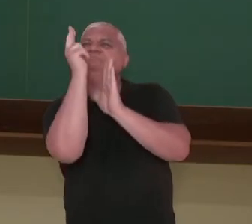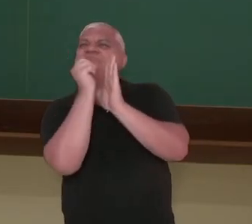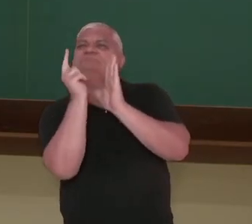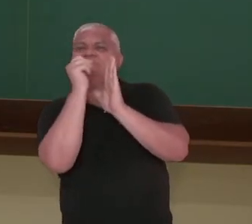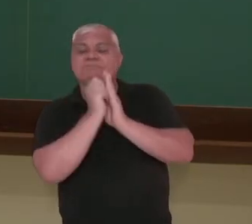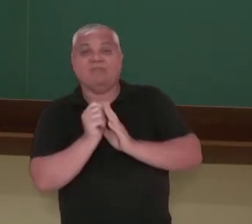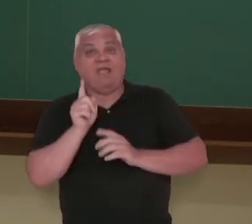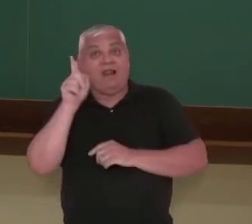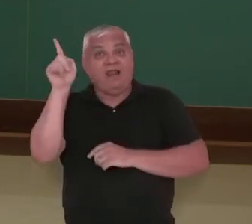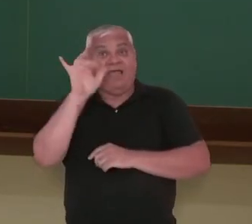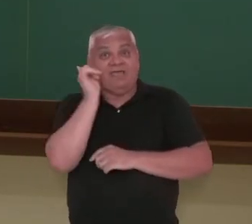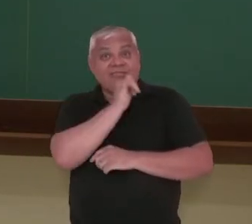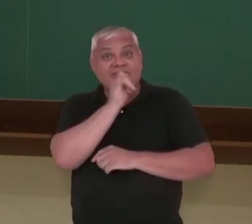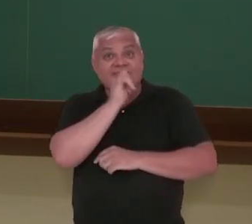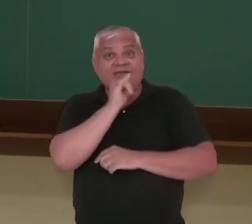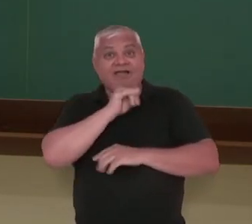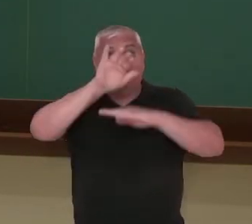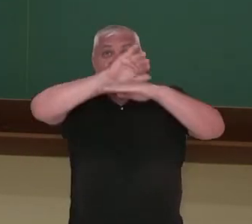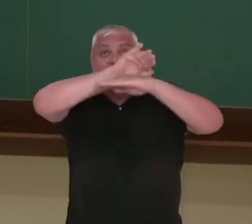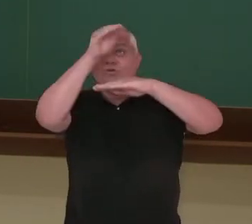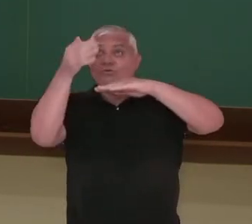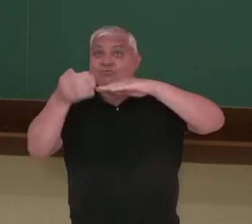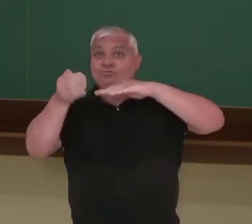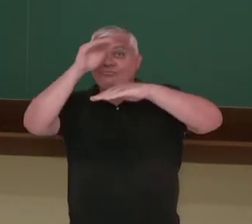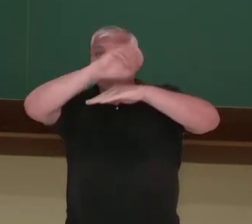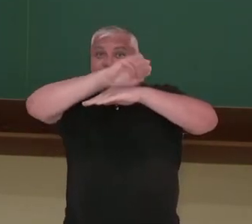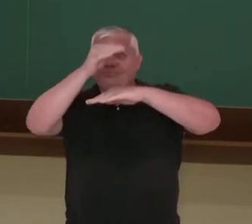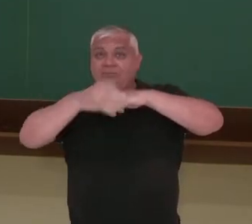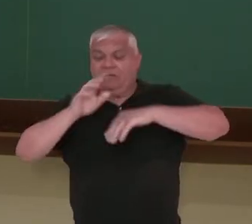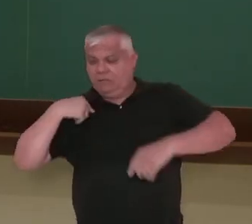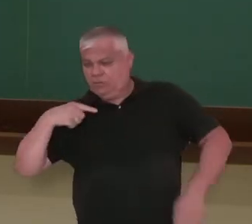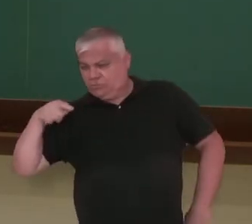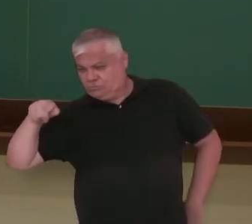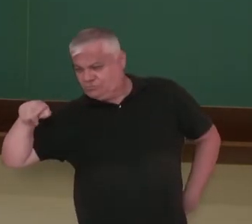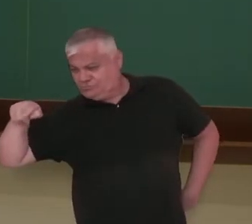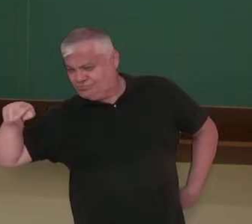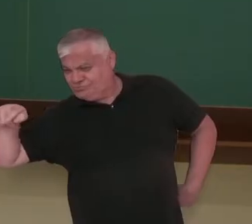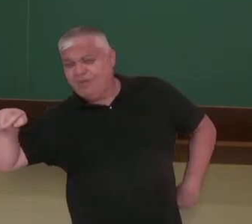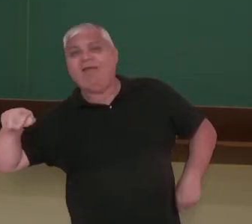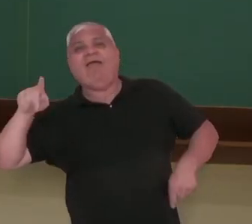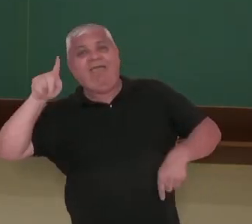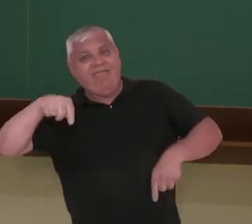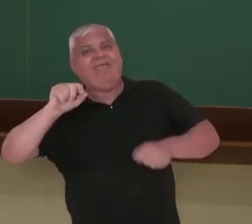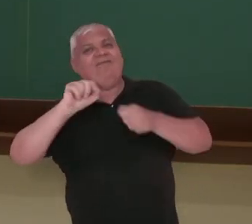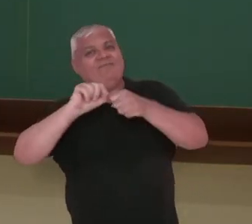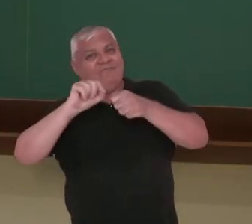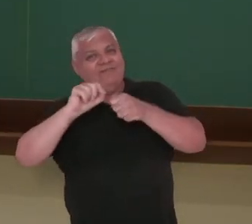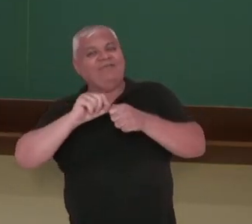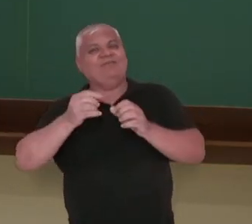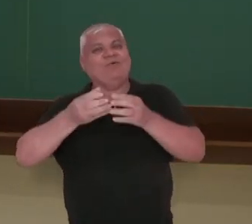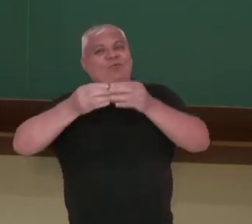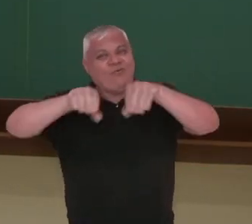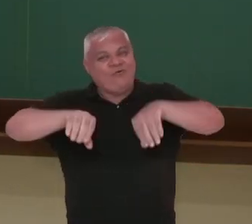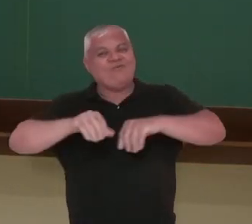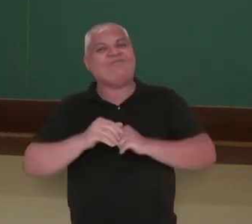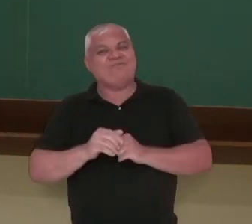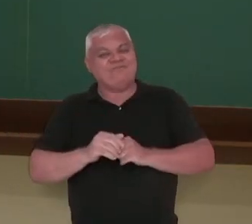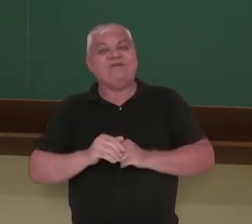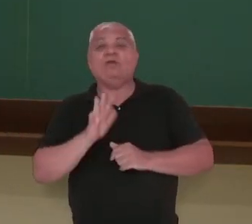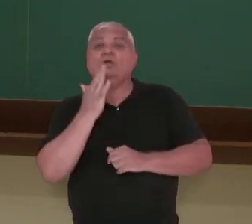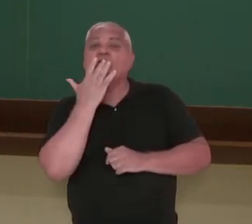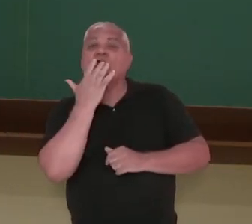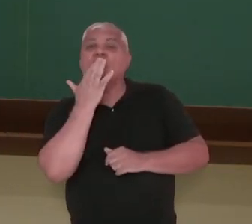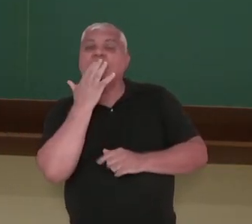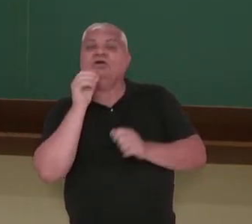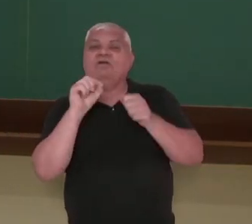a Capela Sistina de Michelangelo, feito lá na Itália, todo o teto da Capela Sistina é feito em têmpera. E depois que ele pintava, que era